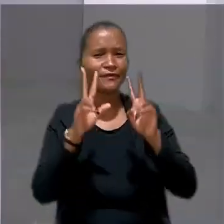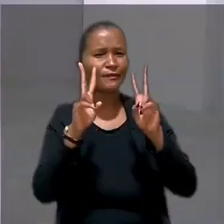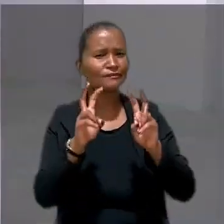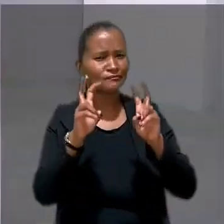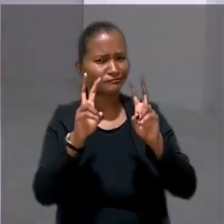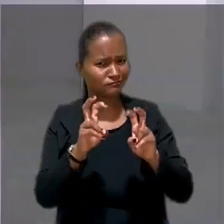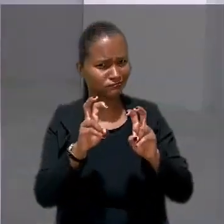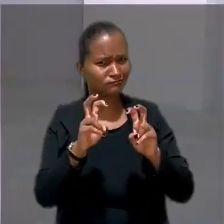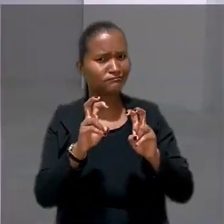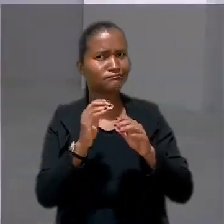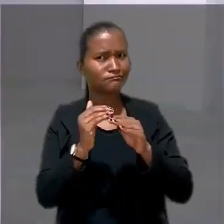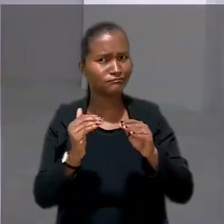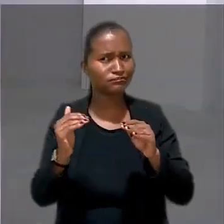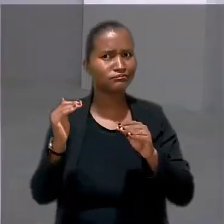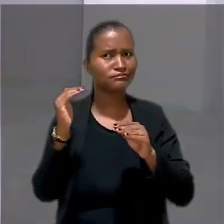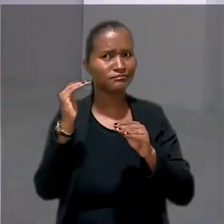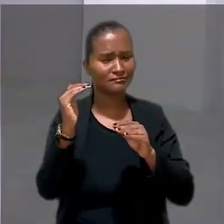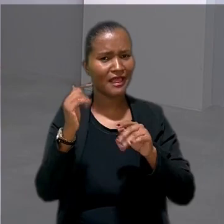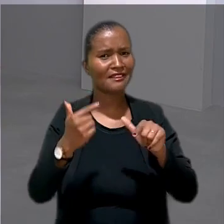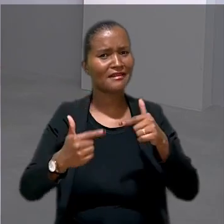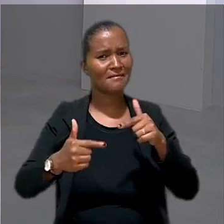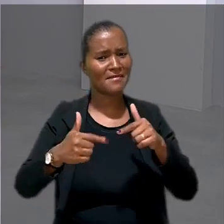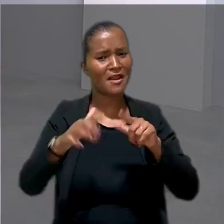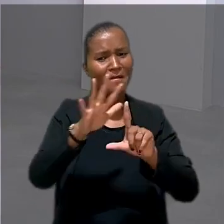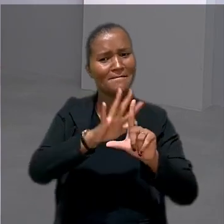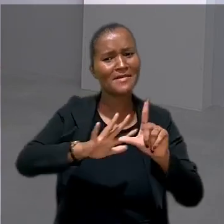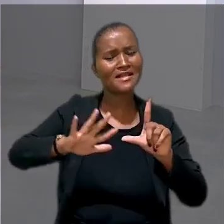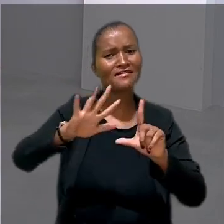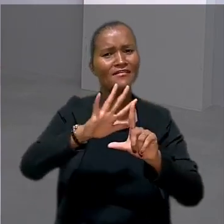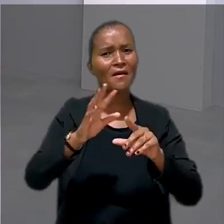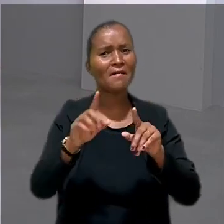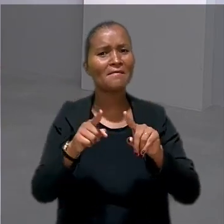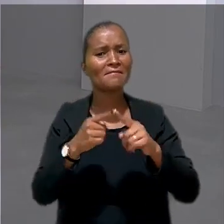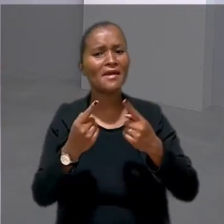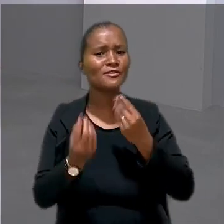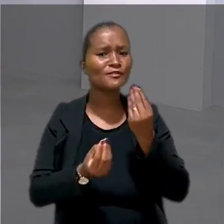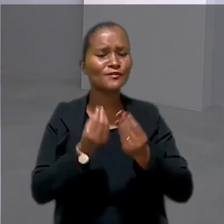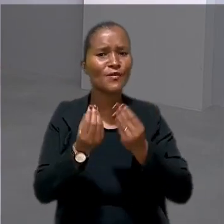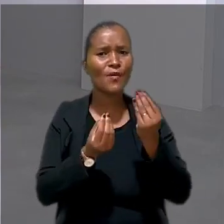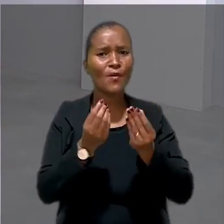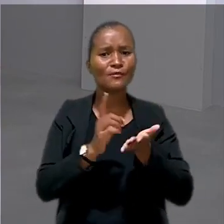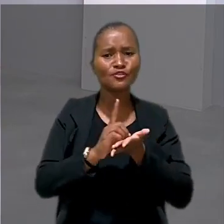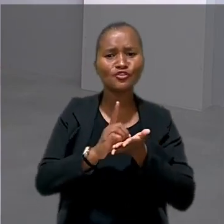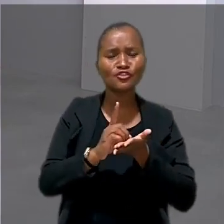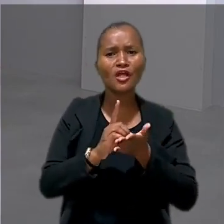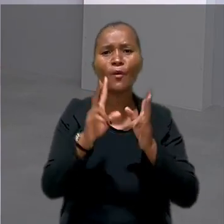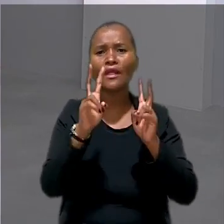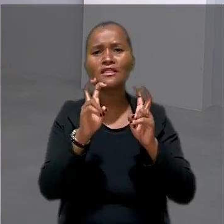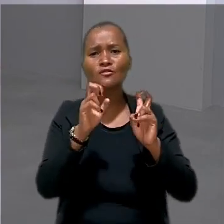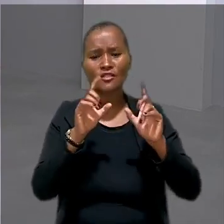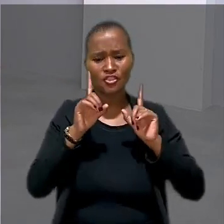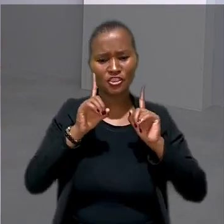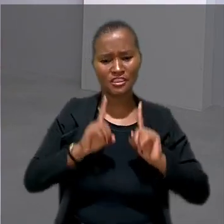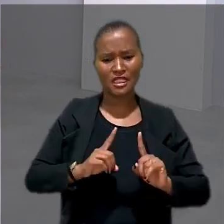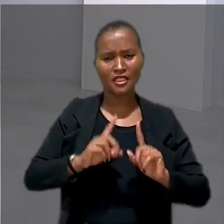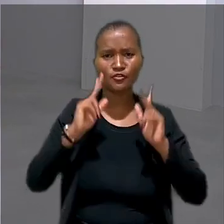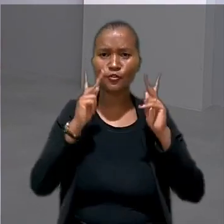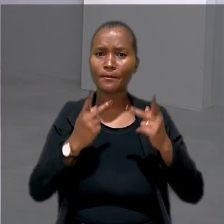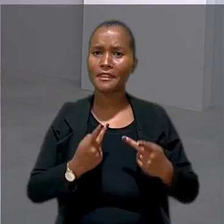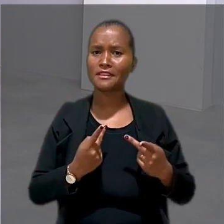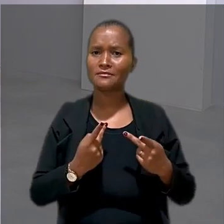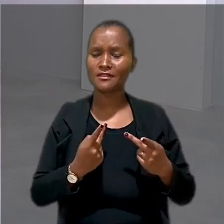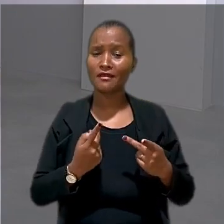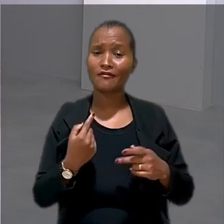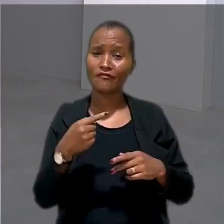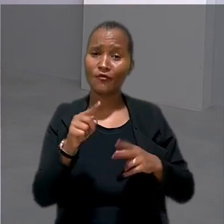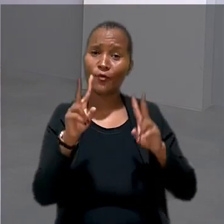O tema está em alta: trabalho plataformizado. Mas como ficam no mundo digital questões como dignidade e humanismo?